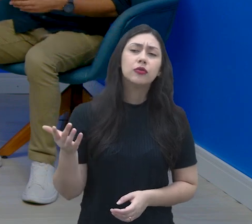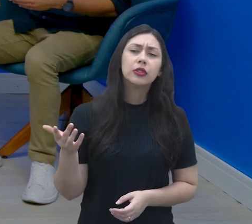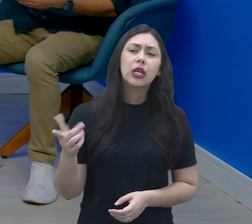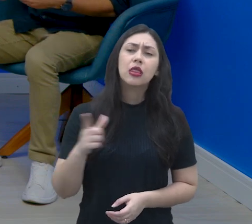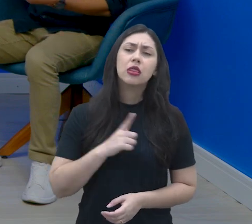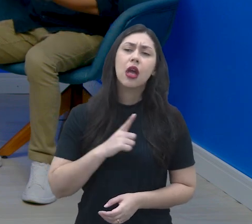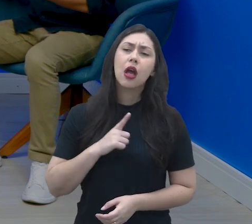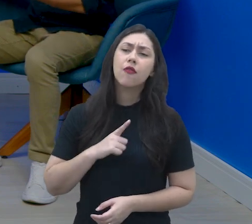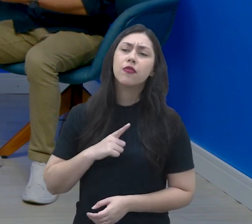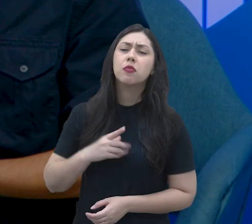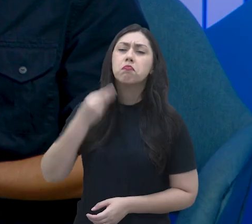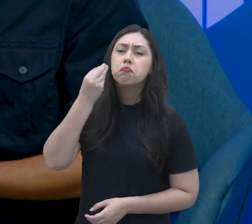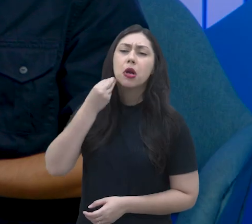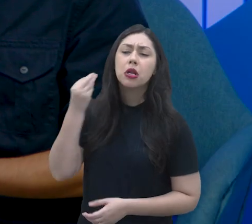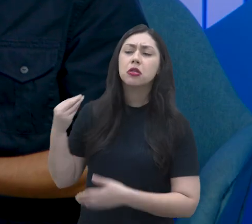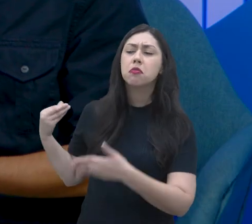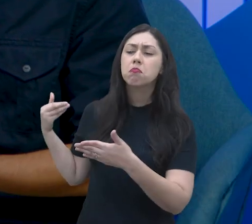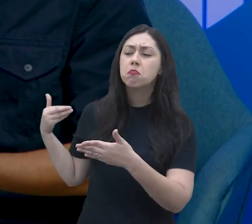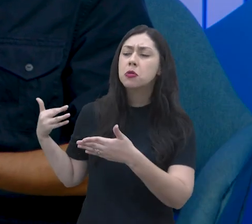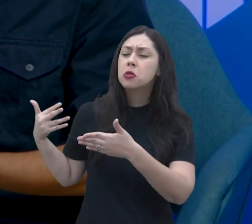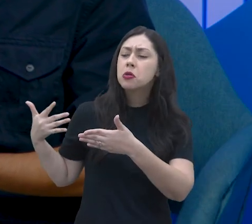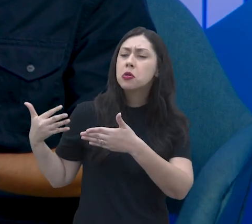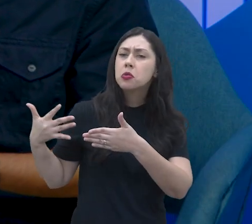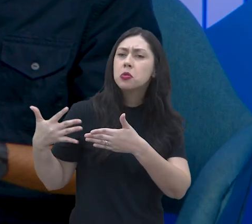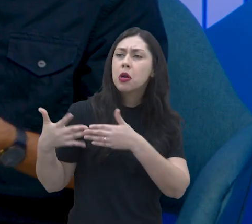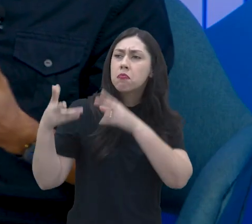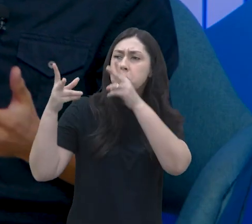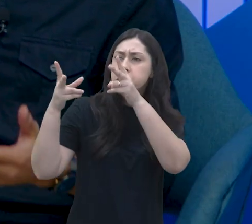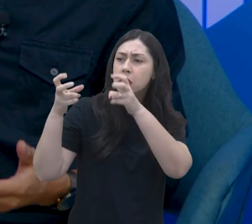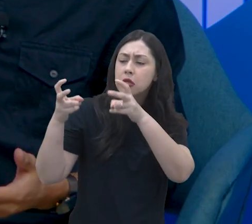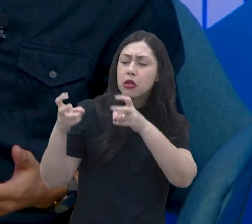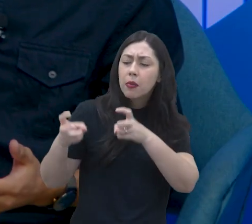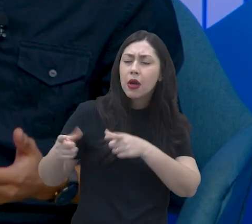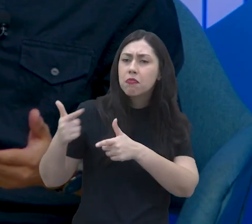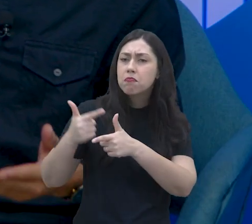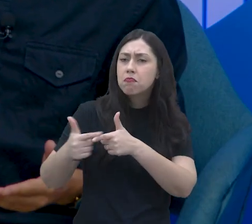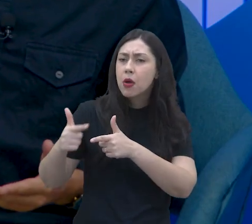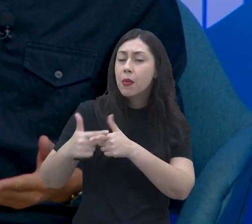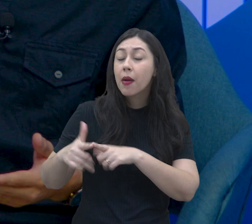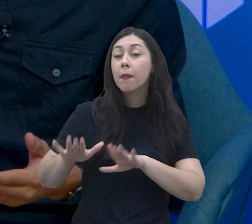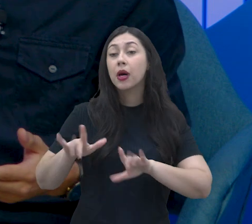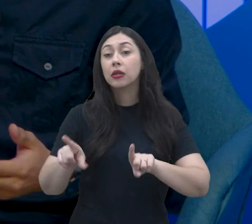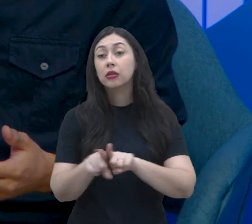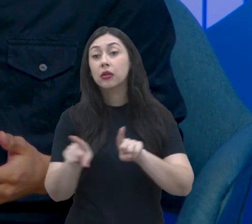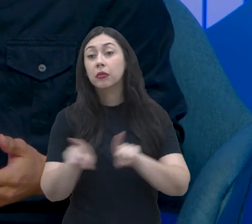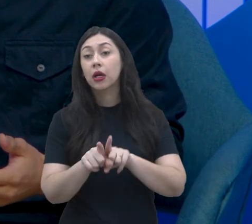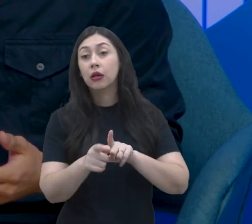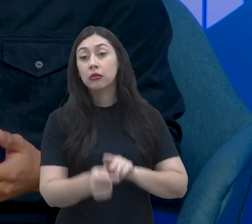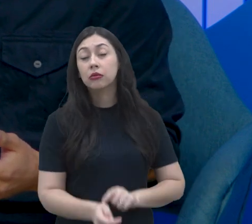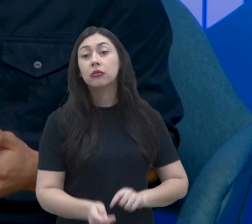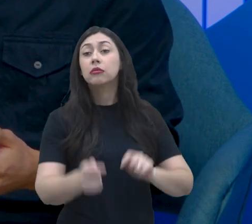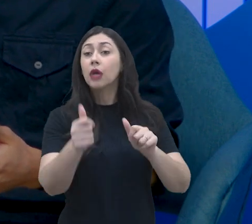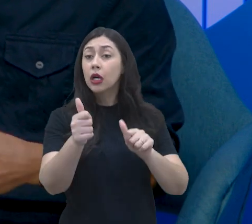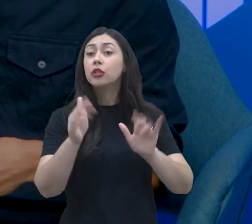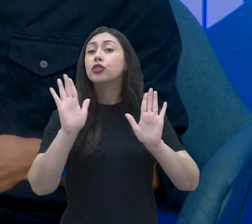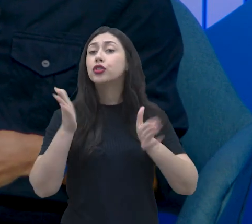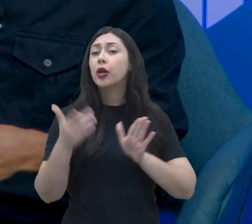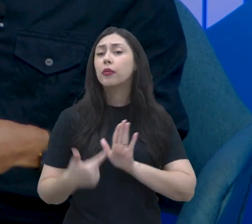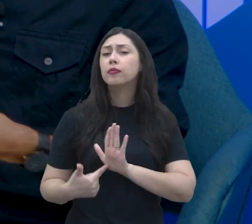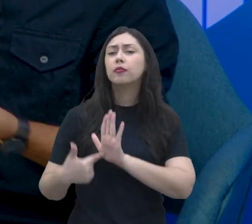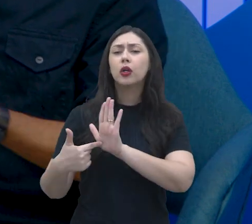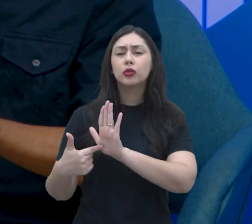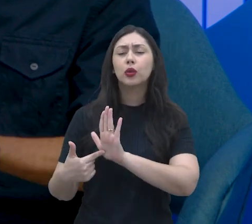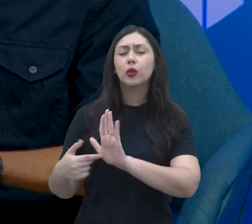teve essa trajetória pelo SUS, viu as dificuldades que existem no SUS e também os benefícios, né? A gente destacou